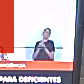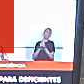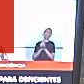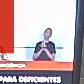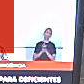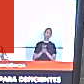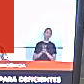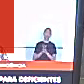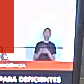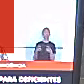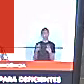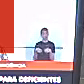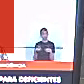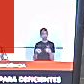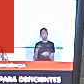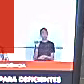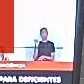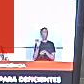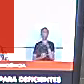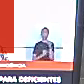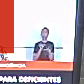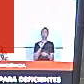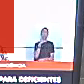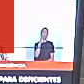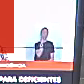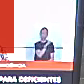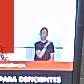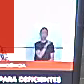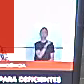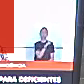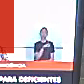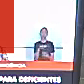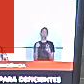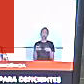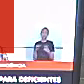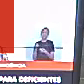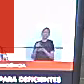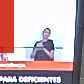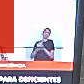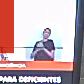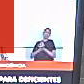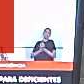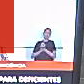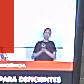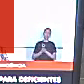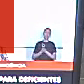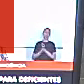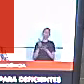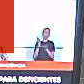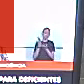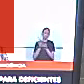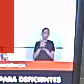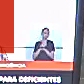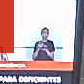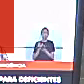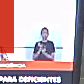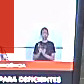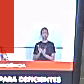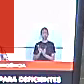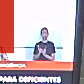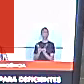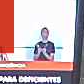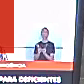forma bastante ágil para que essa humilhação não perdure mais do que